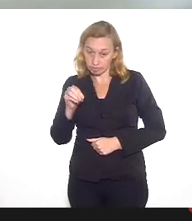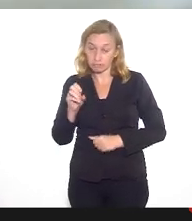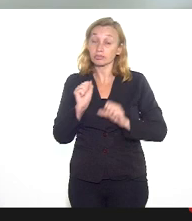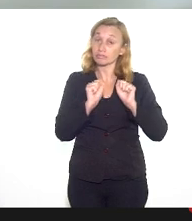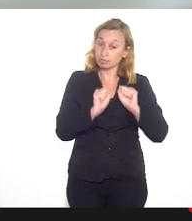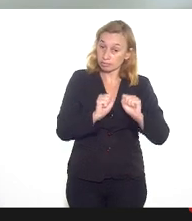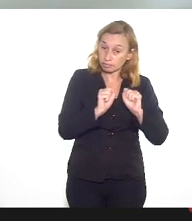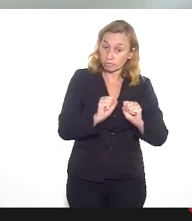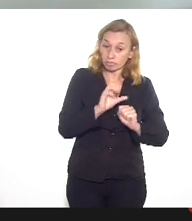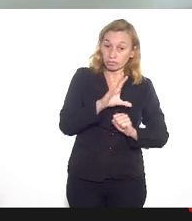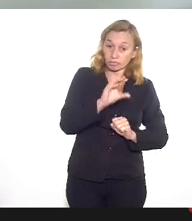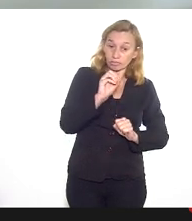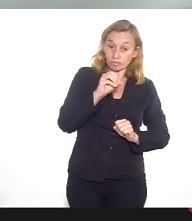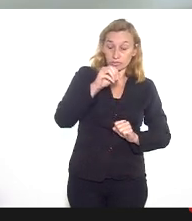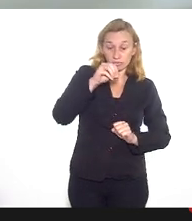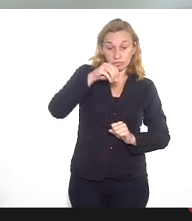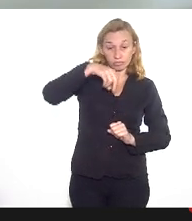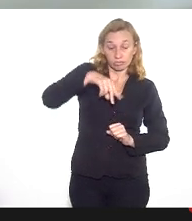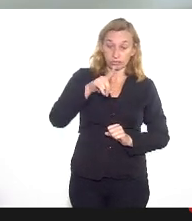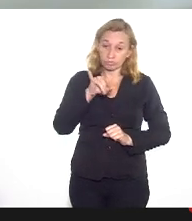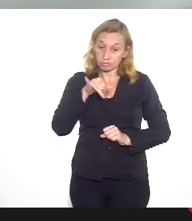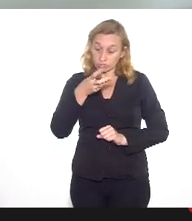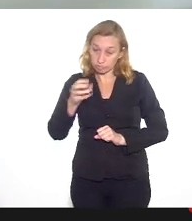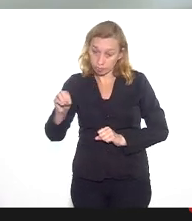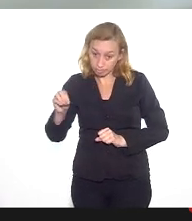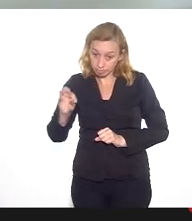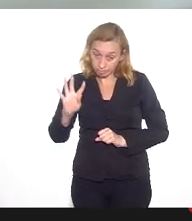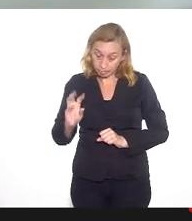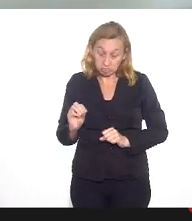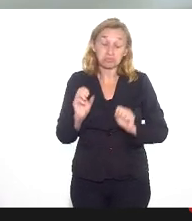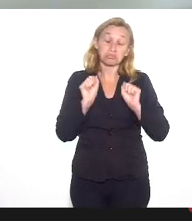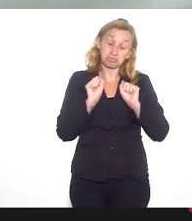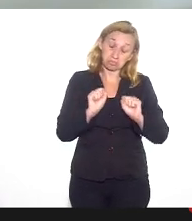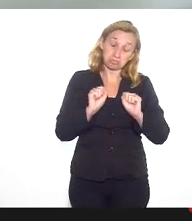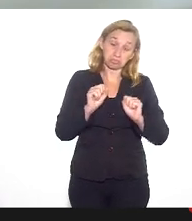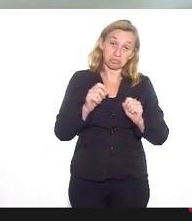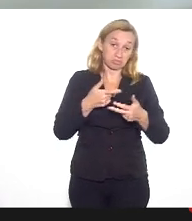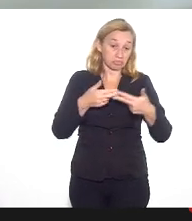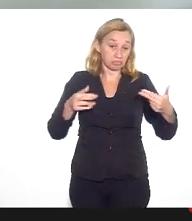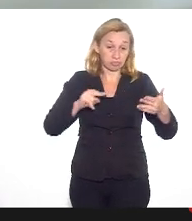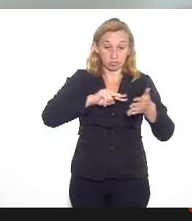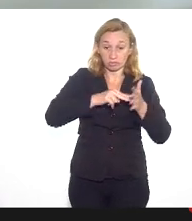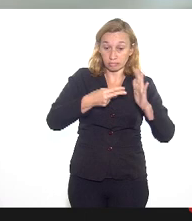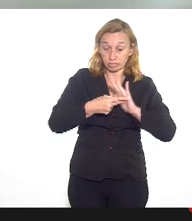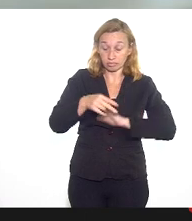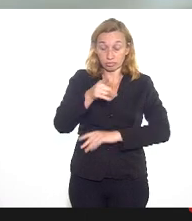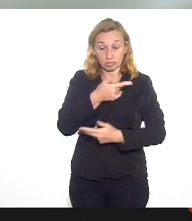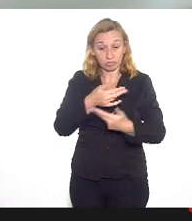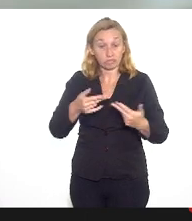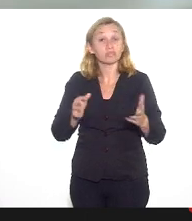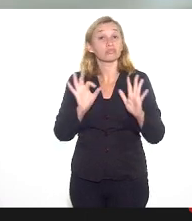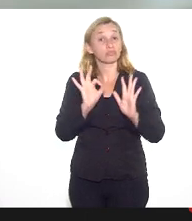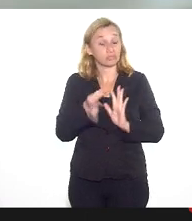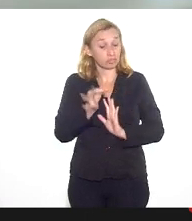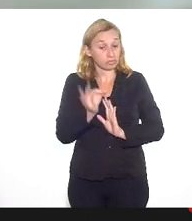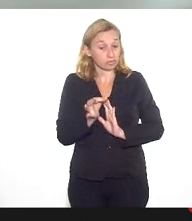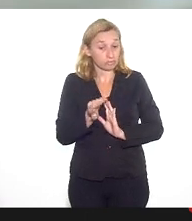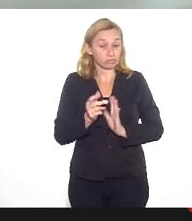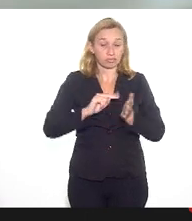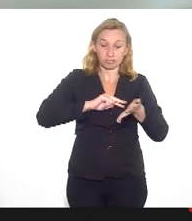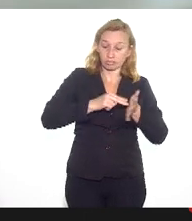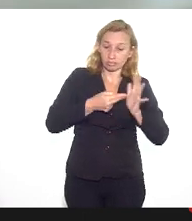descomissionamento, muitas interpretações. E, evidentemente, nessas interpretações podem